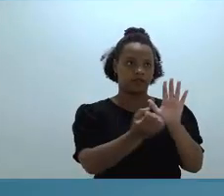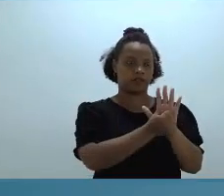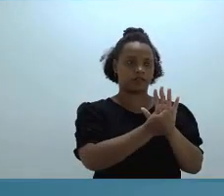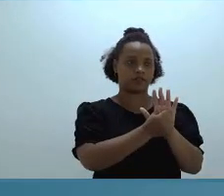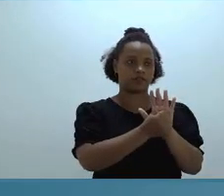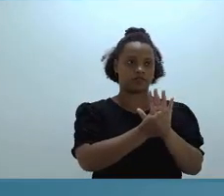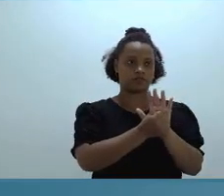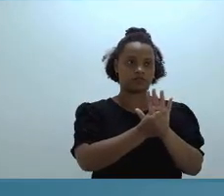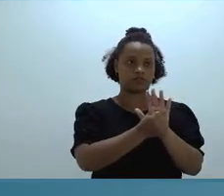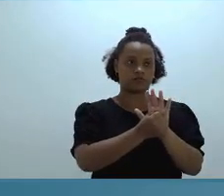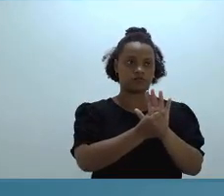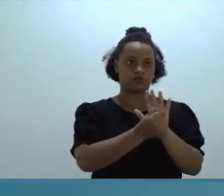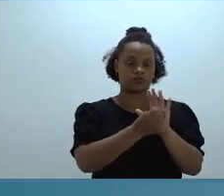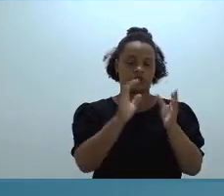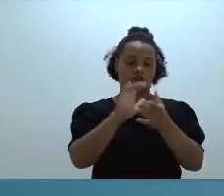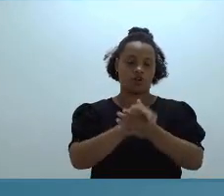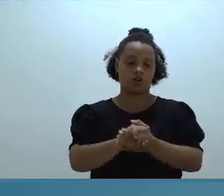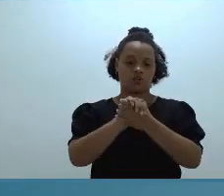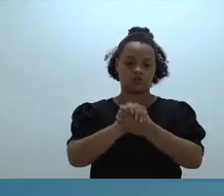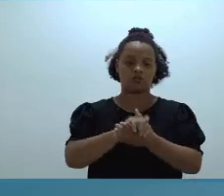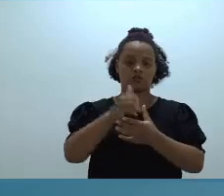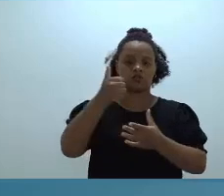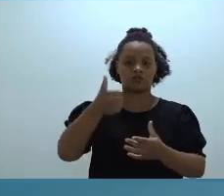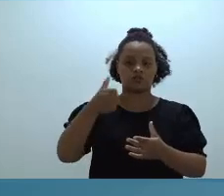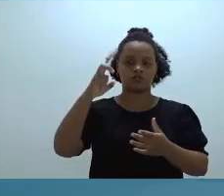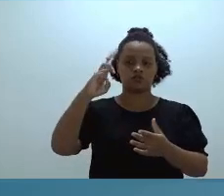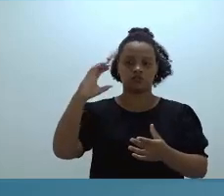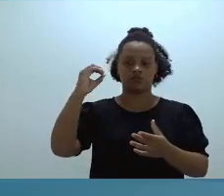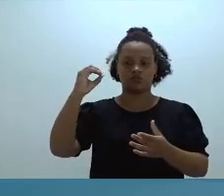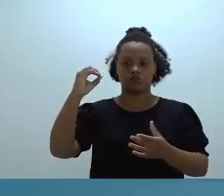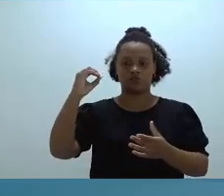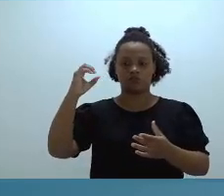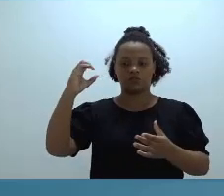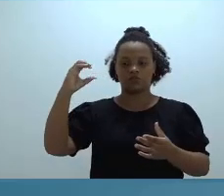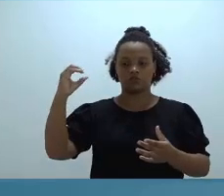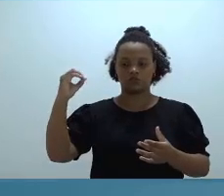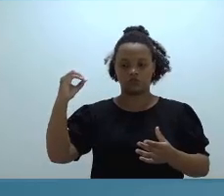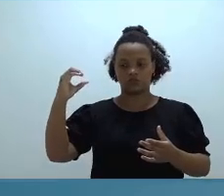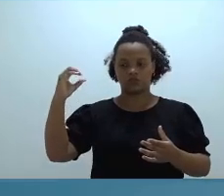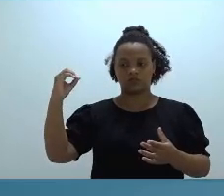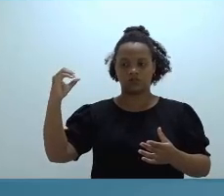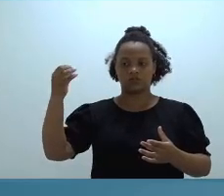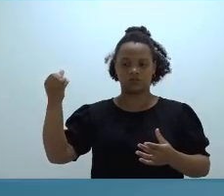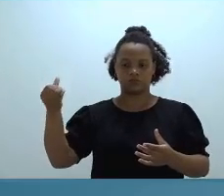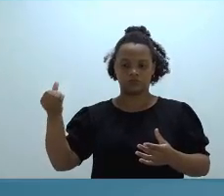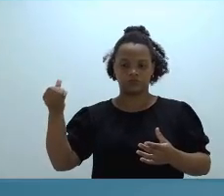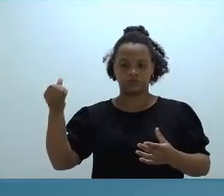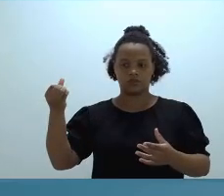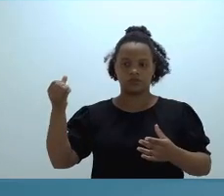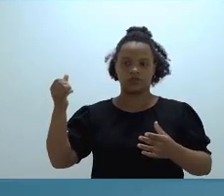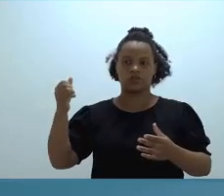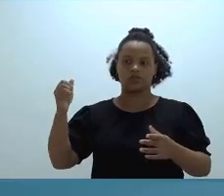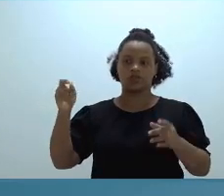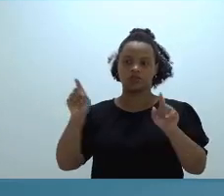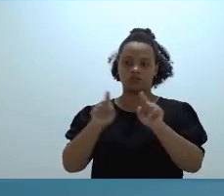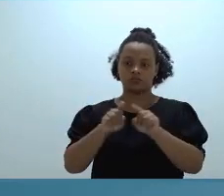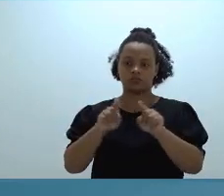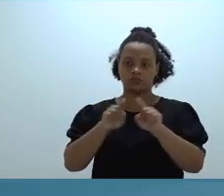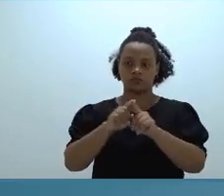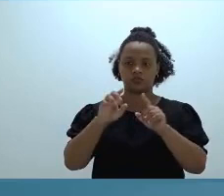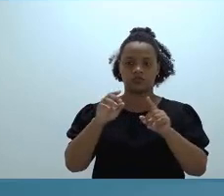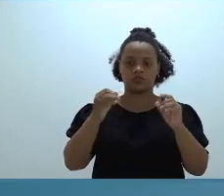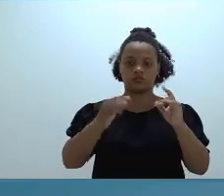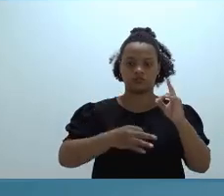acordo 150-006 pelo presidente do tribunal à época, excelentíssimo embargador Constantino